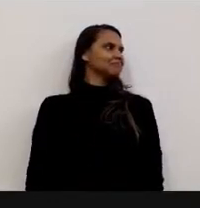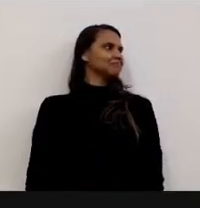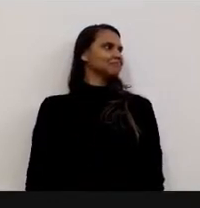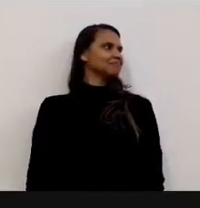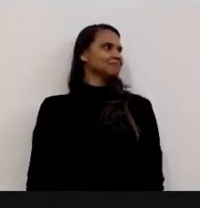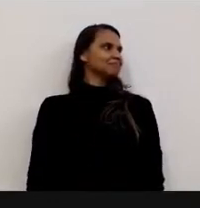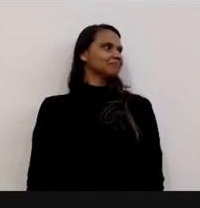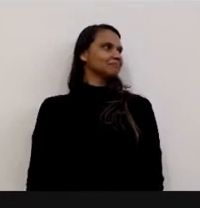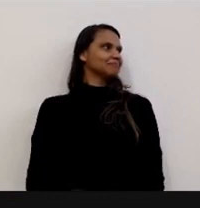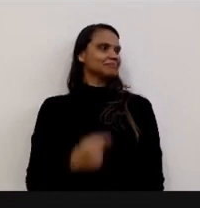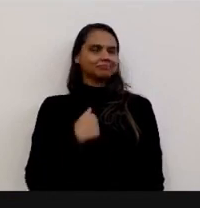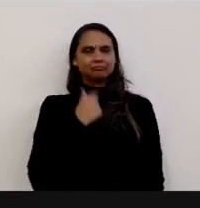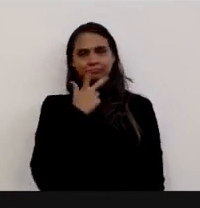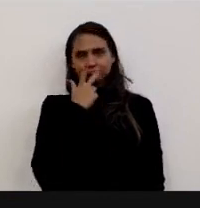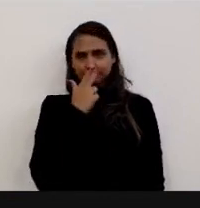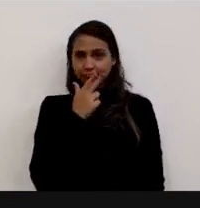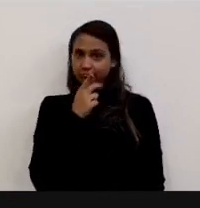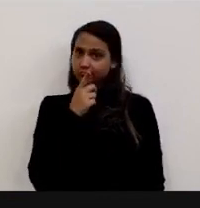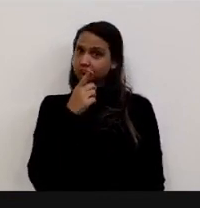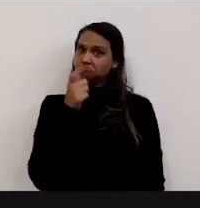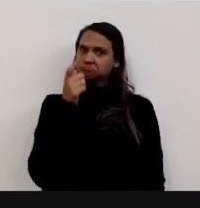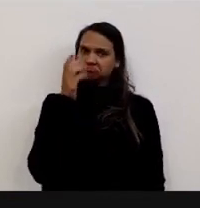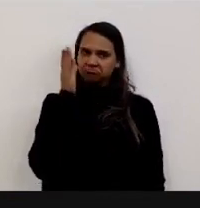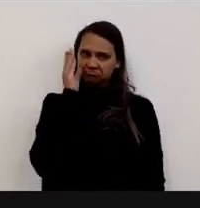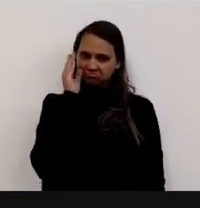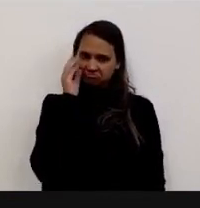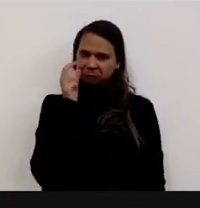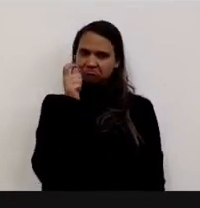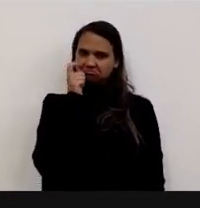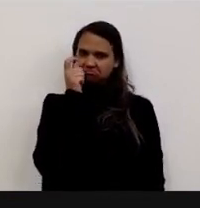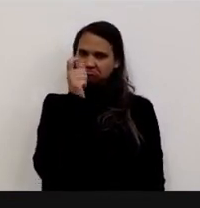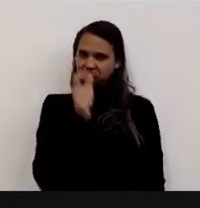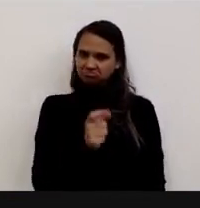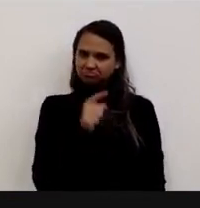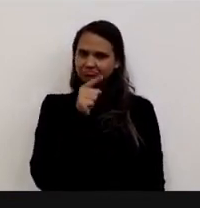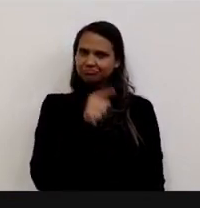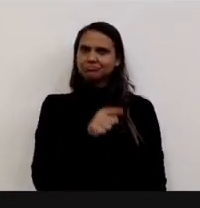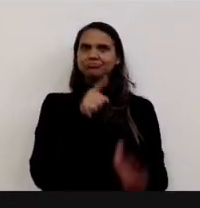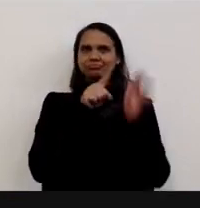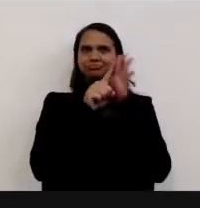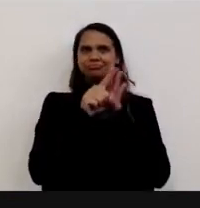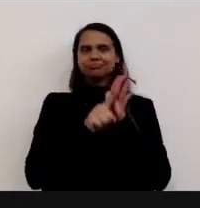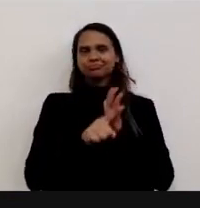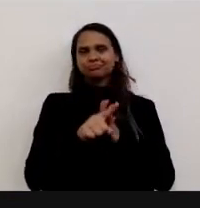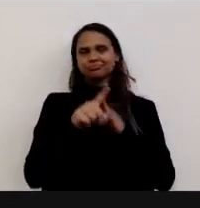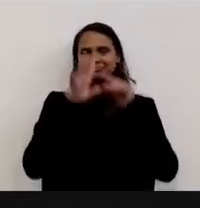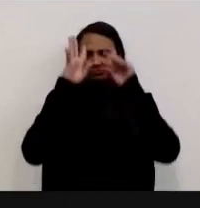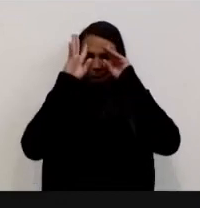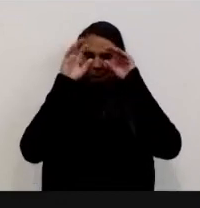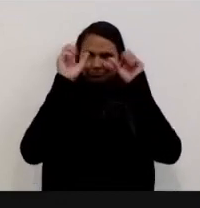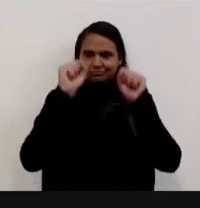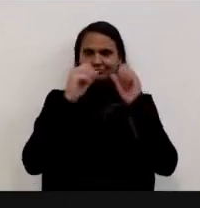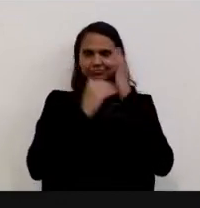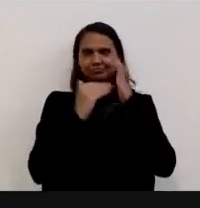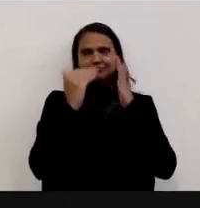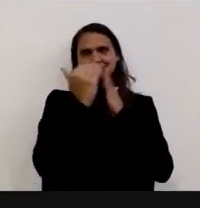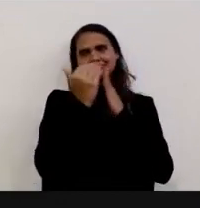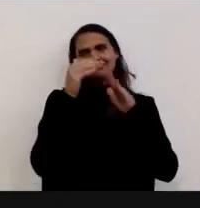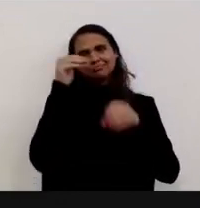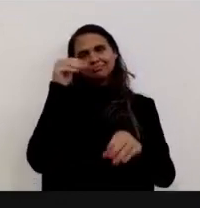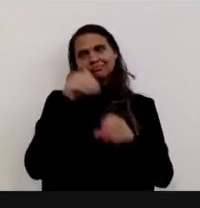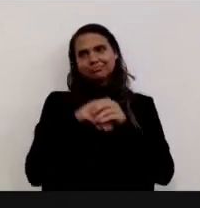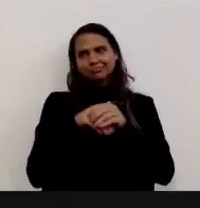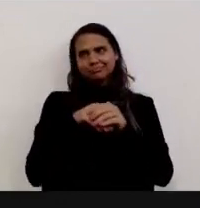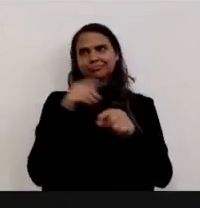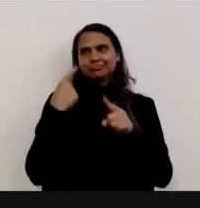Eu achei muito interessante a pesquisa lá do TSE, e imagina a dificuldade também de se explicar essa variável, né, eleito ou não,